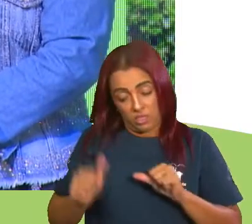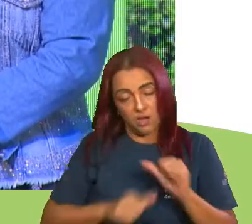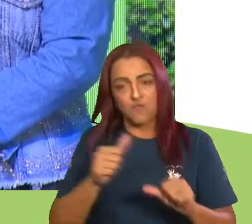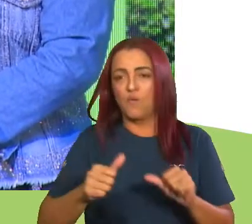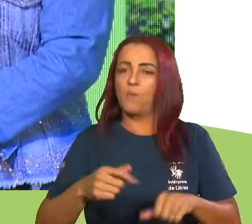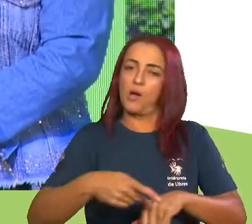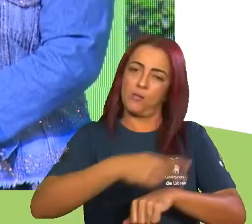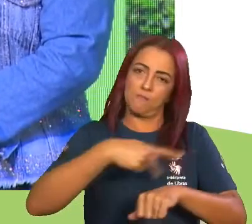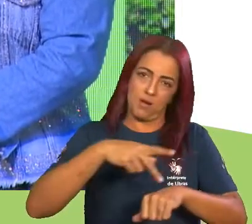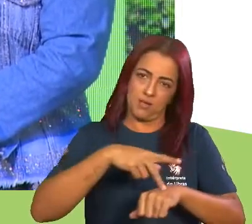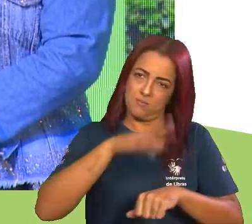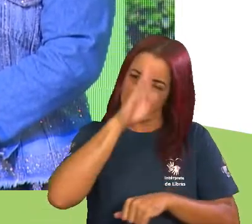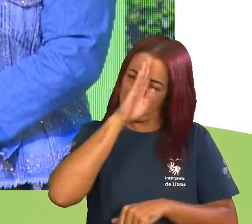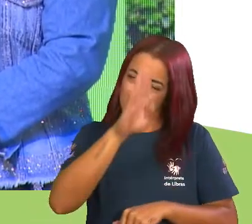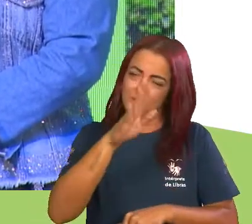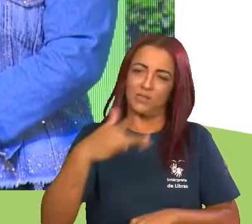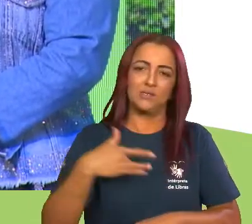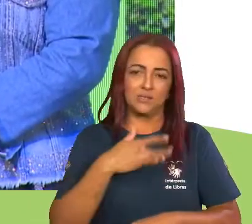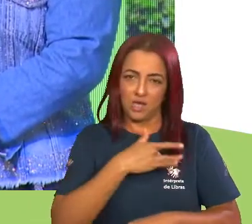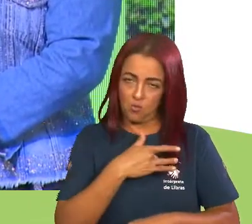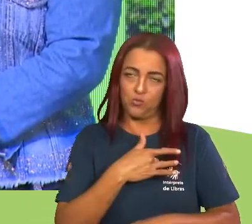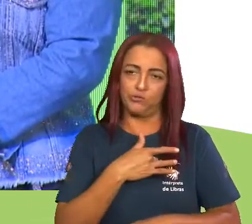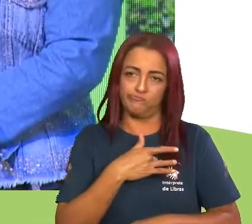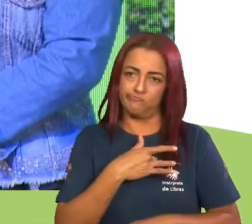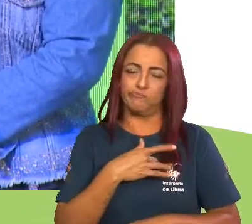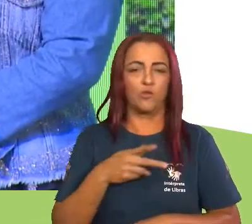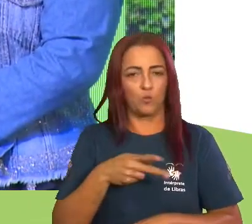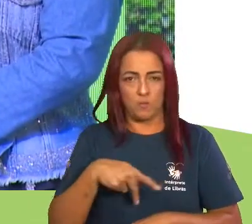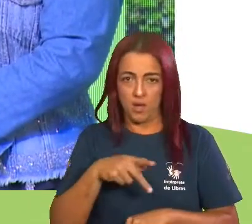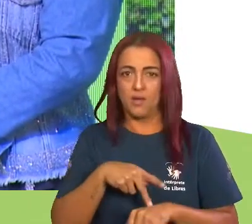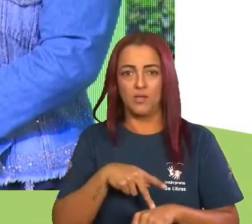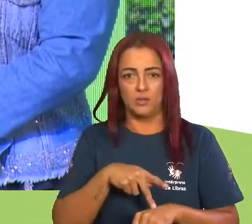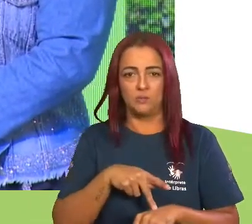país, especialmente a saúde do nosso país. Nós